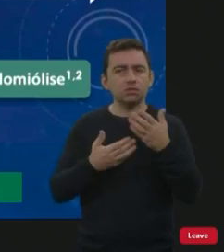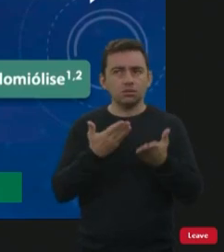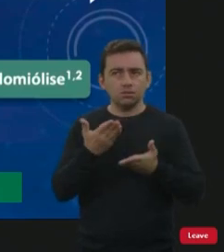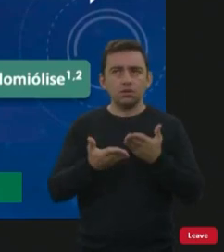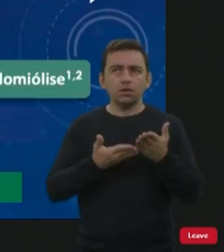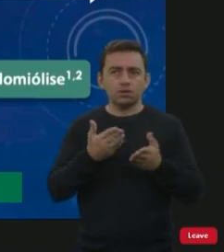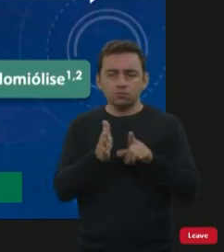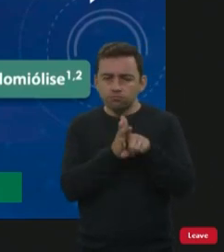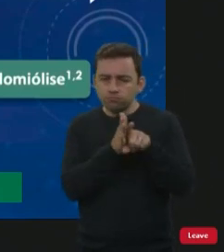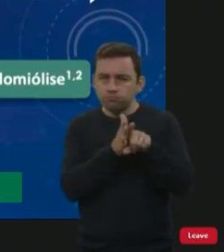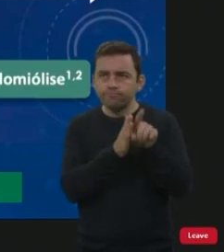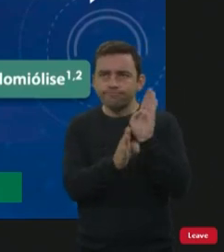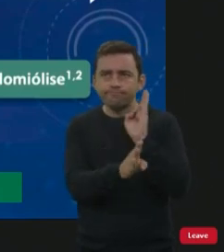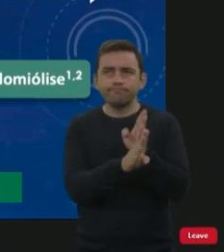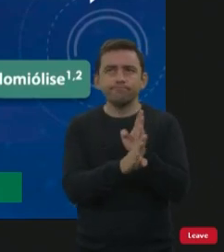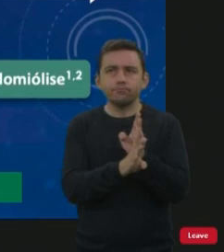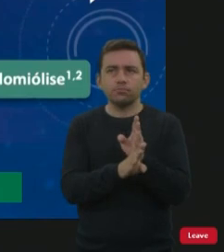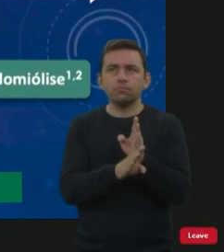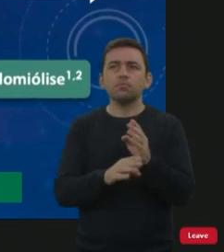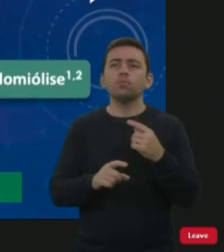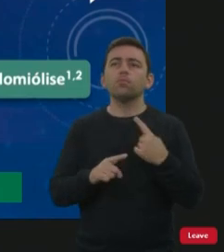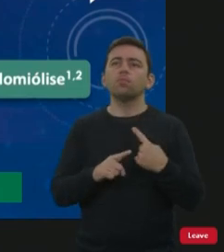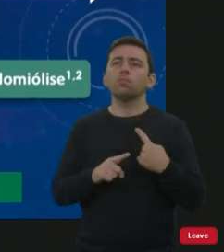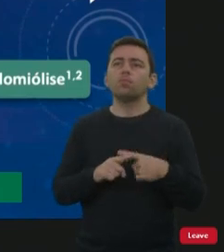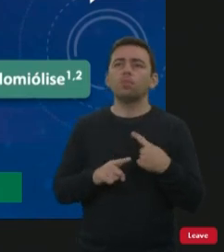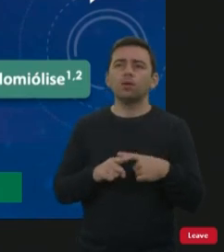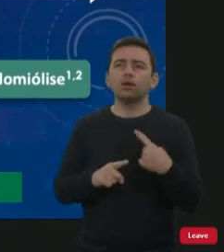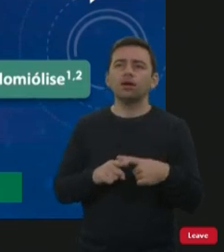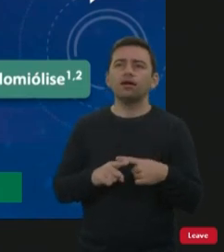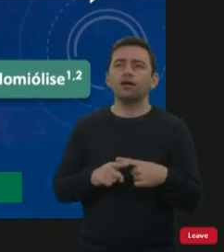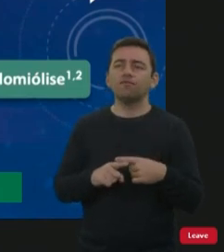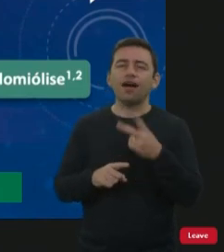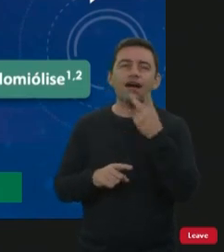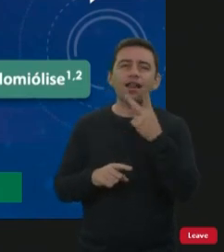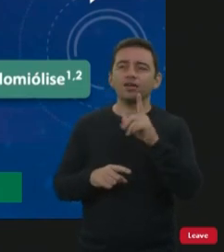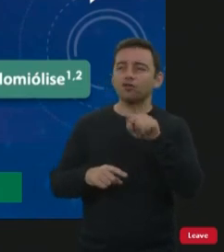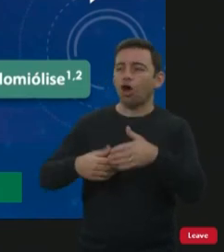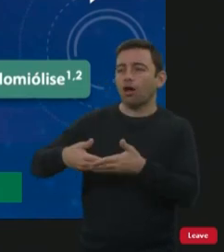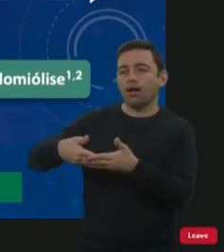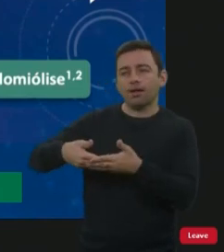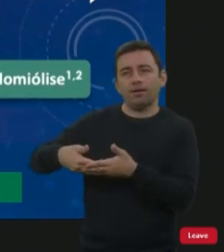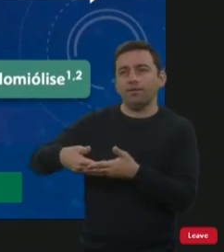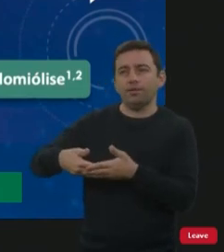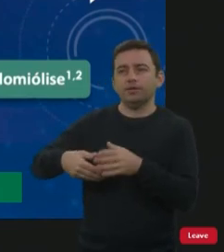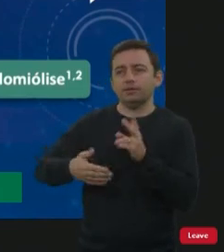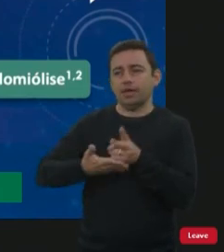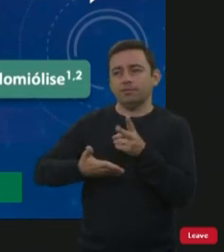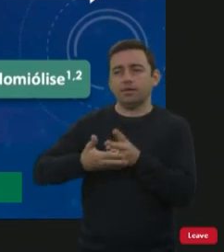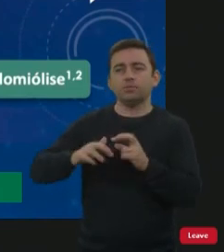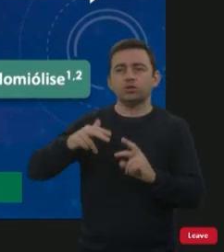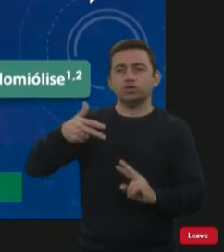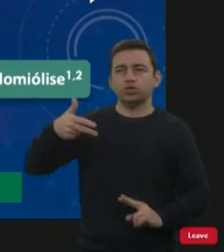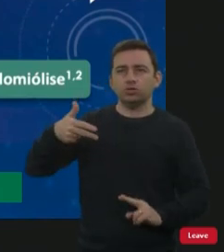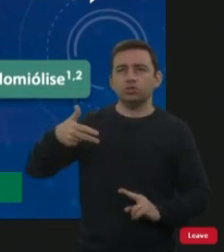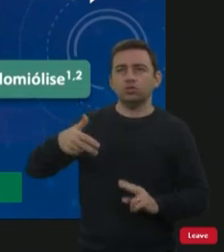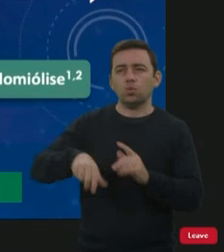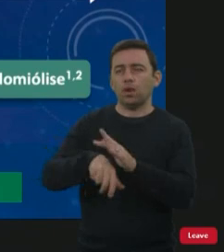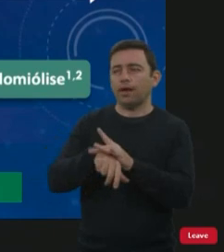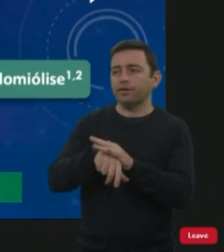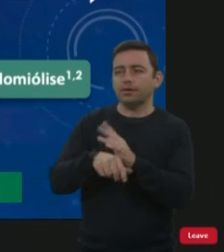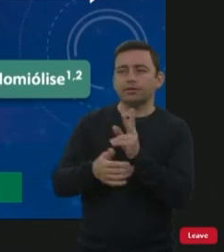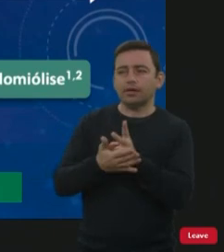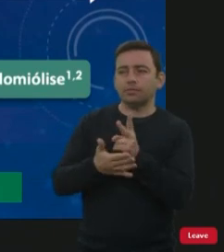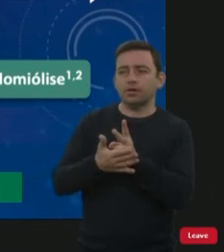um diagnóstico por essa premissa de que as doenças genéticas são de início sempre no